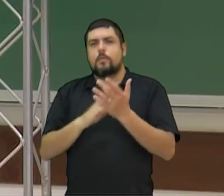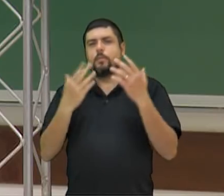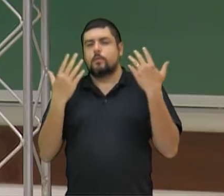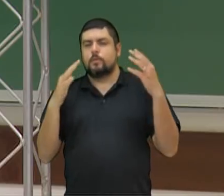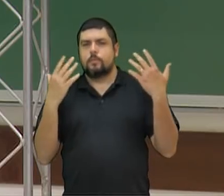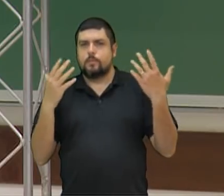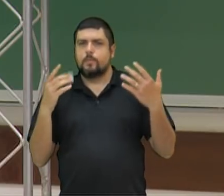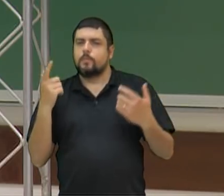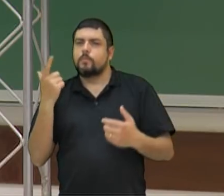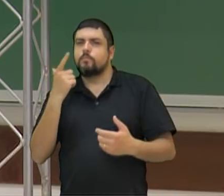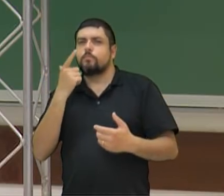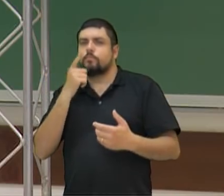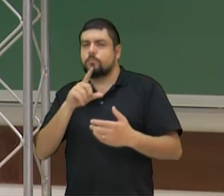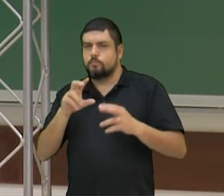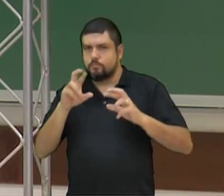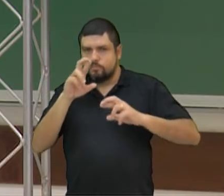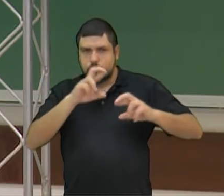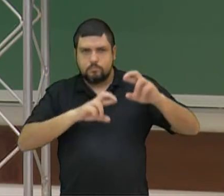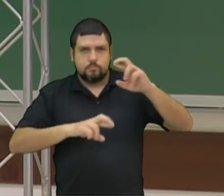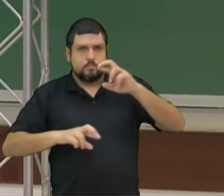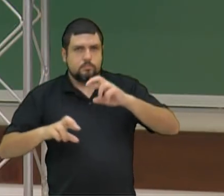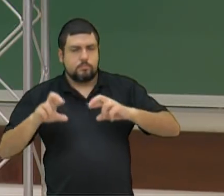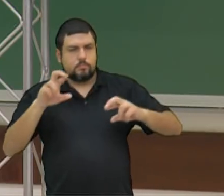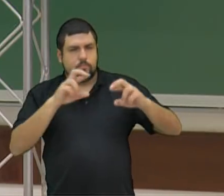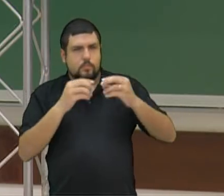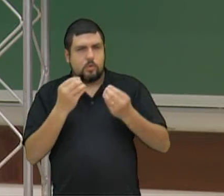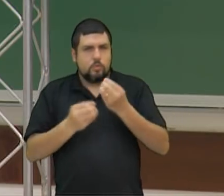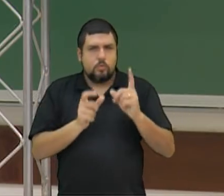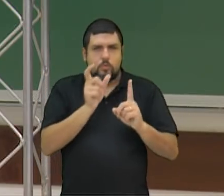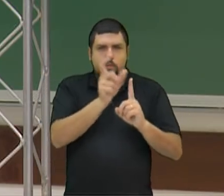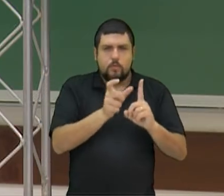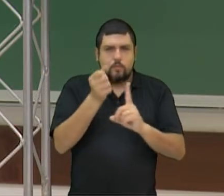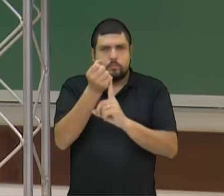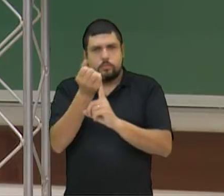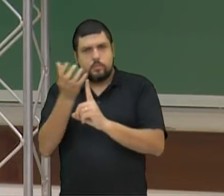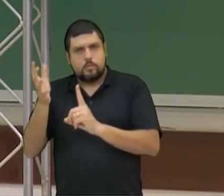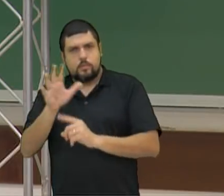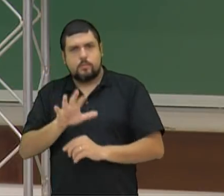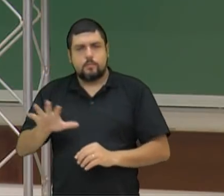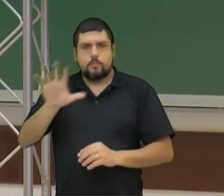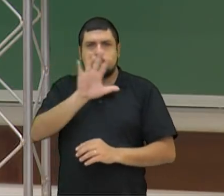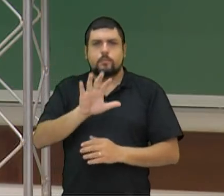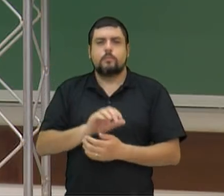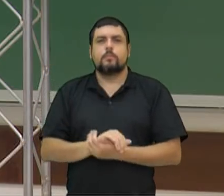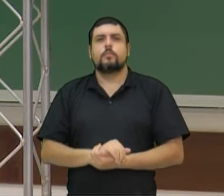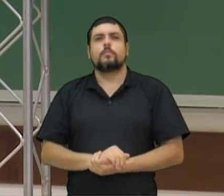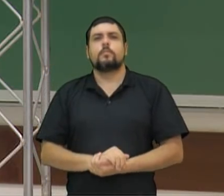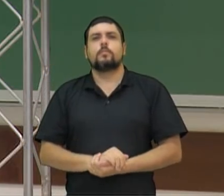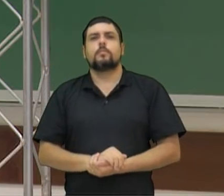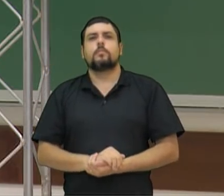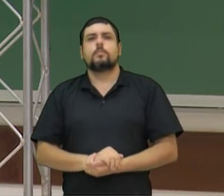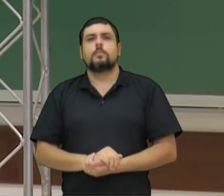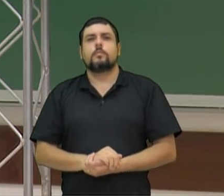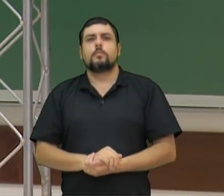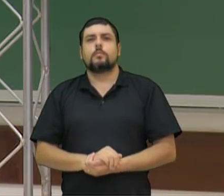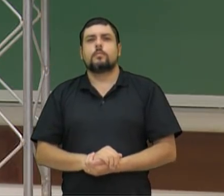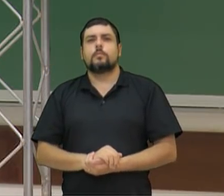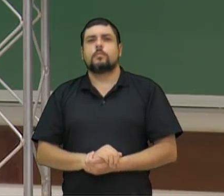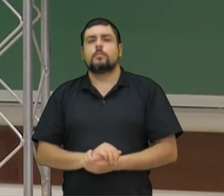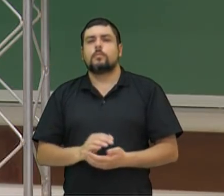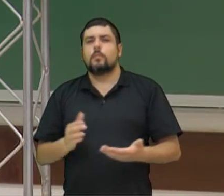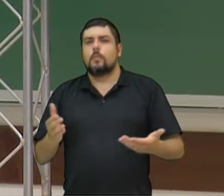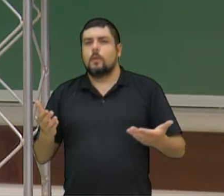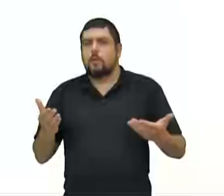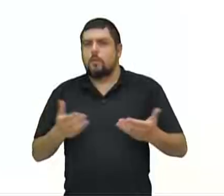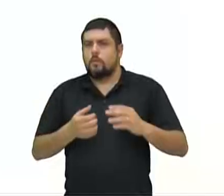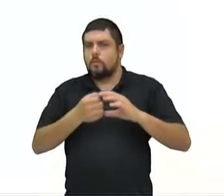está conseguindo fazer análise aqui das linguagens verbal e não verbal dessas imagens, certo? Vamos revisar as características